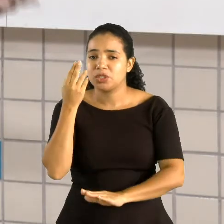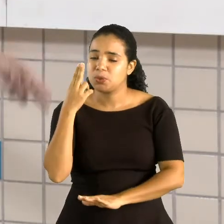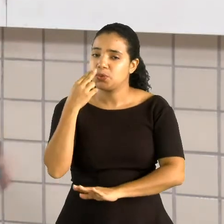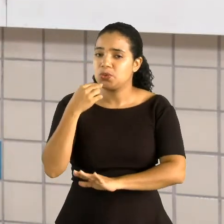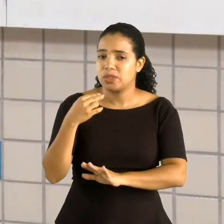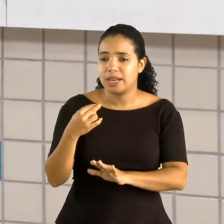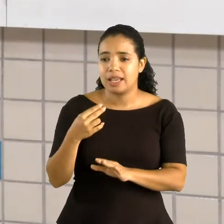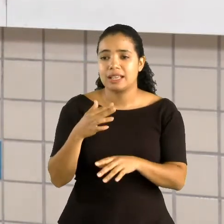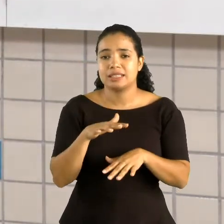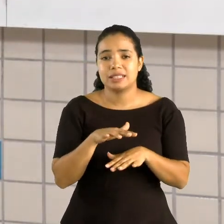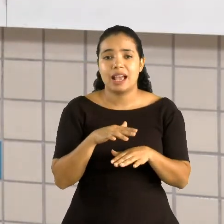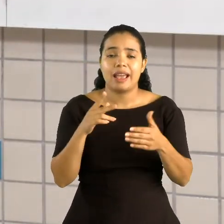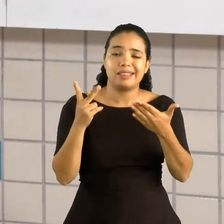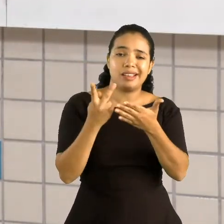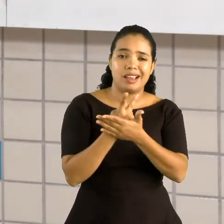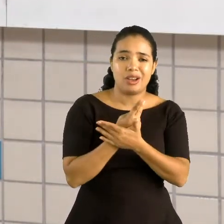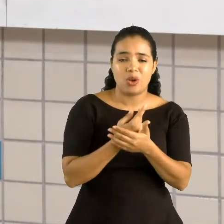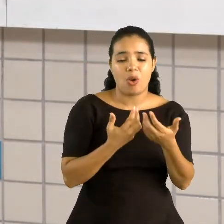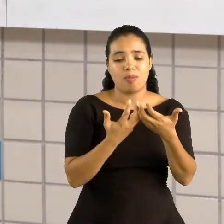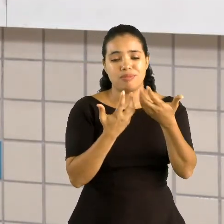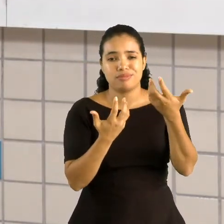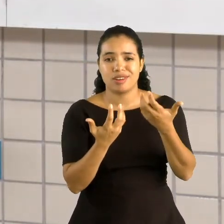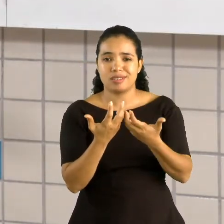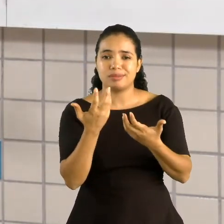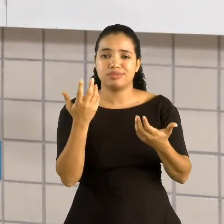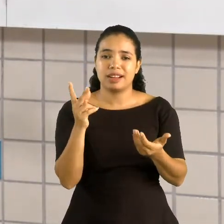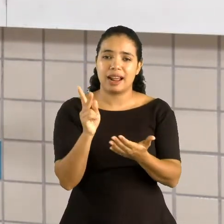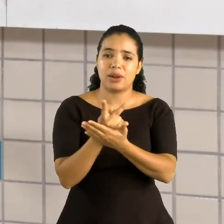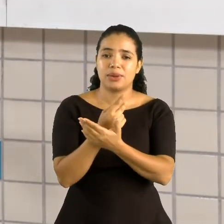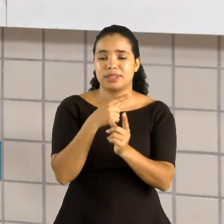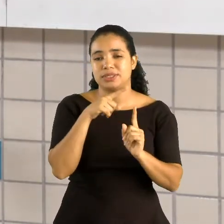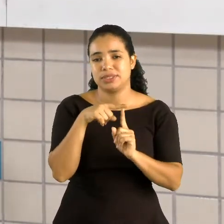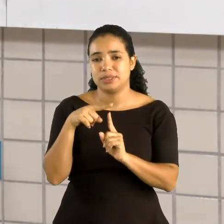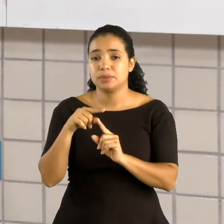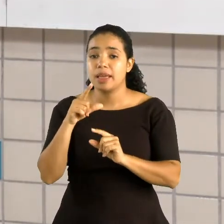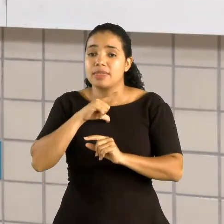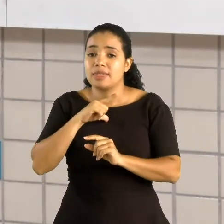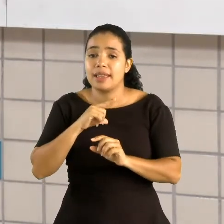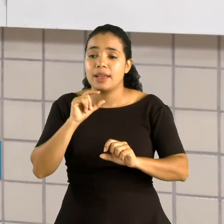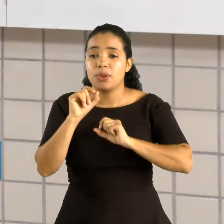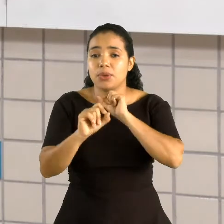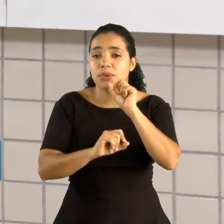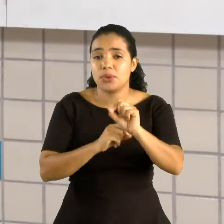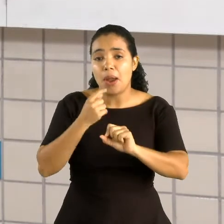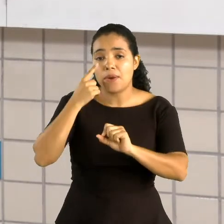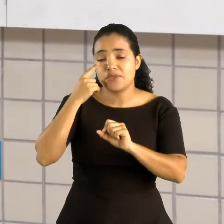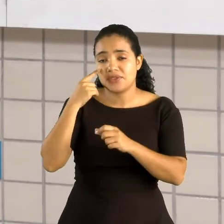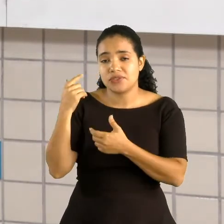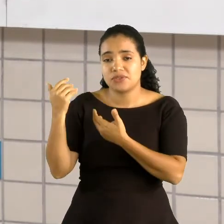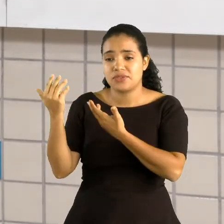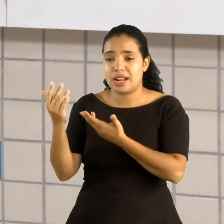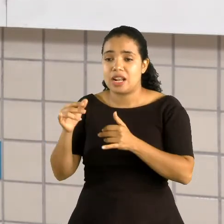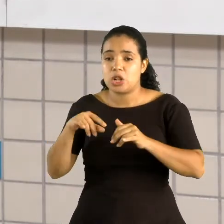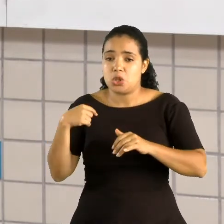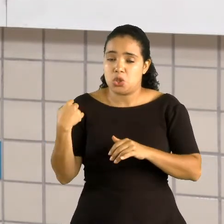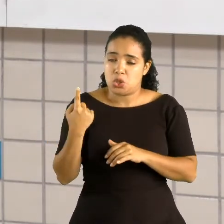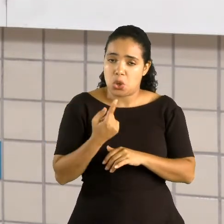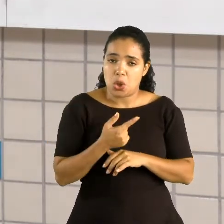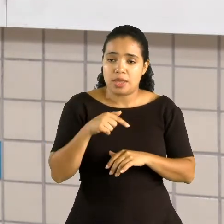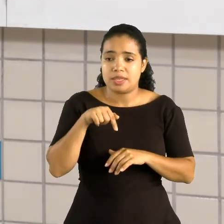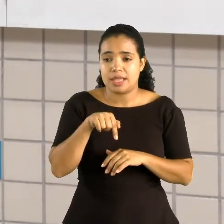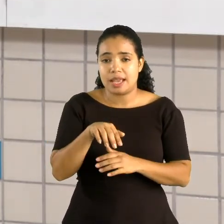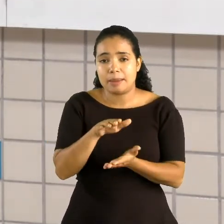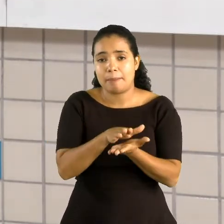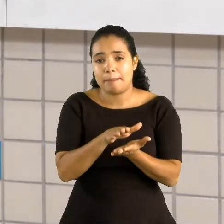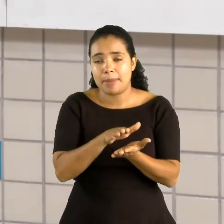uma arenização, a um tipo de erosão e tudo mais. E o que a gente tem aqui? Olha nossa região, a gente sofre, e nós estamos sofrendo muito